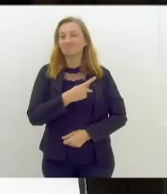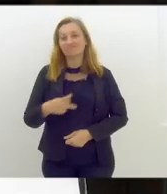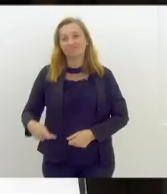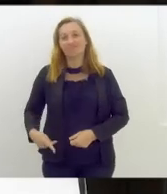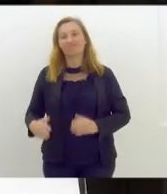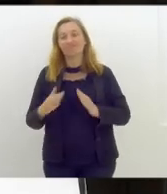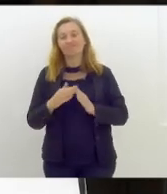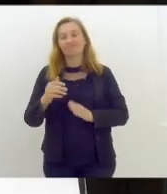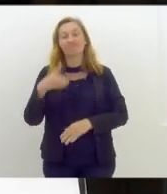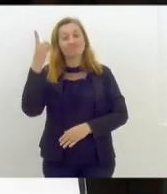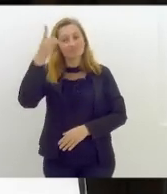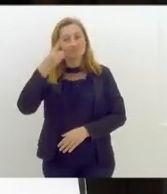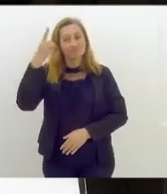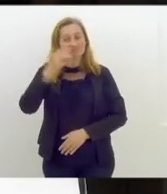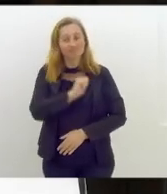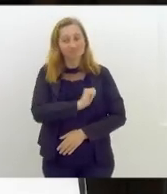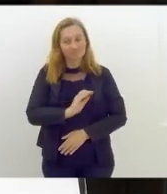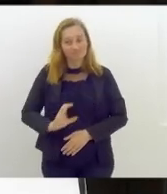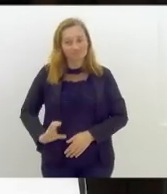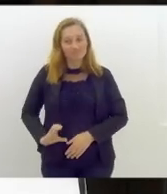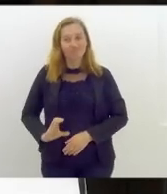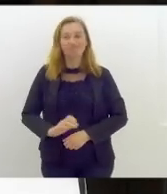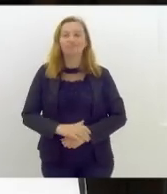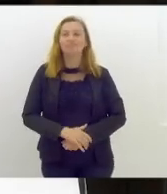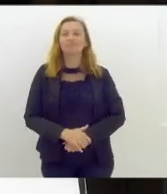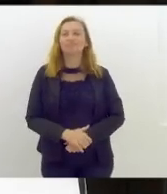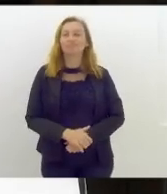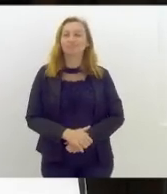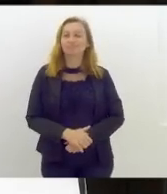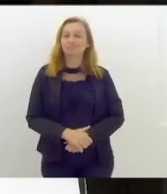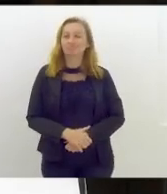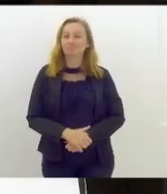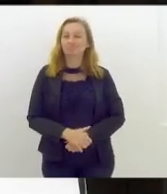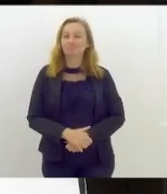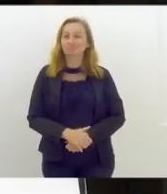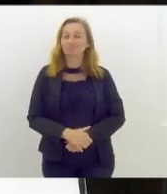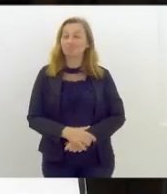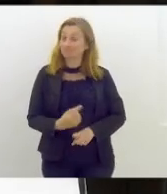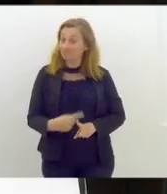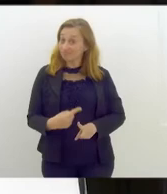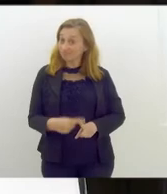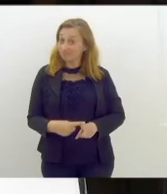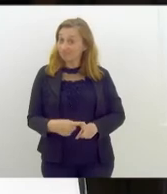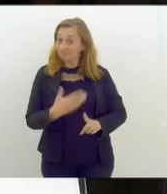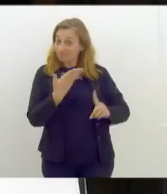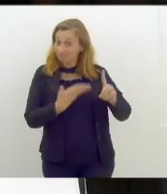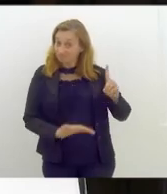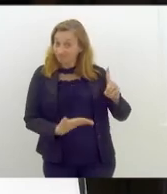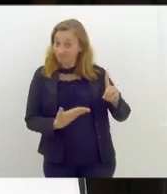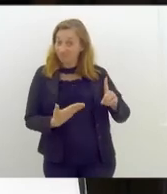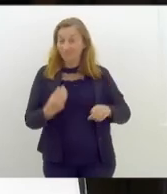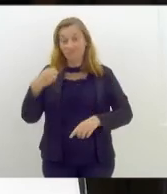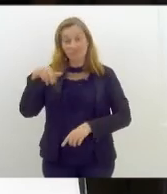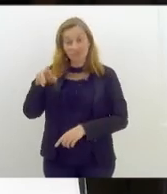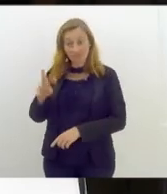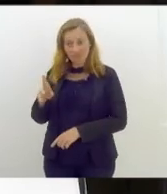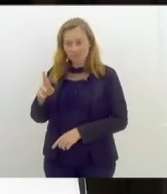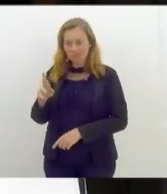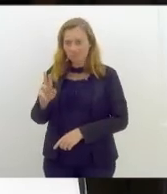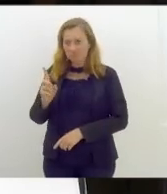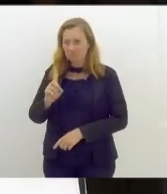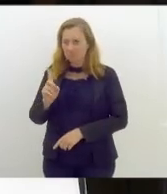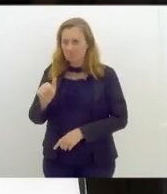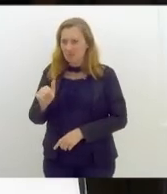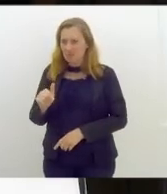casa, deputado André Siciliano, porque essa homenagem, Wagner, não é mais a